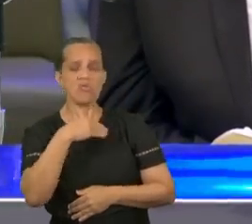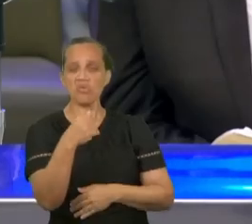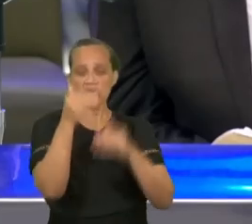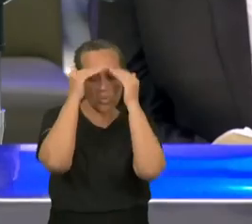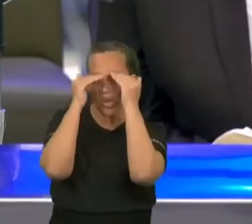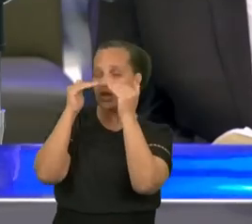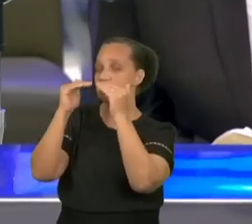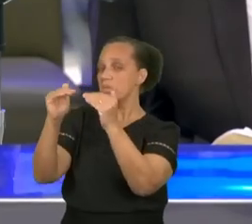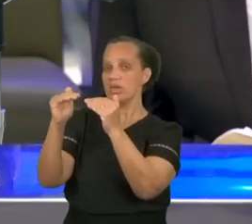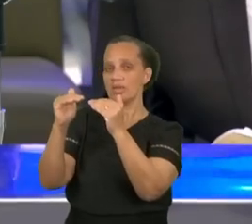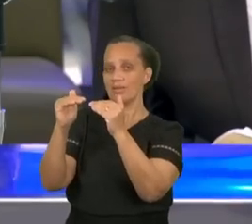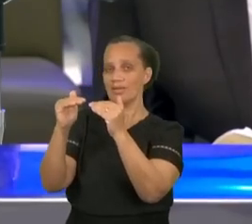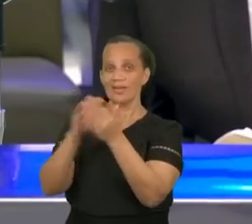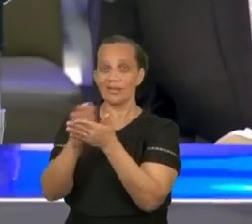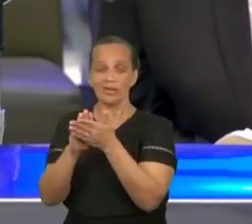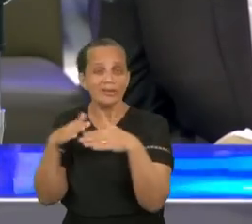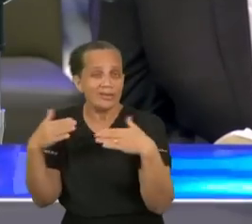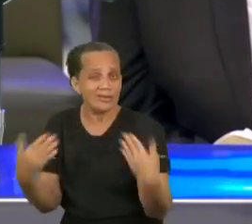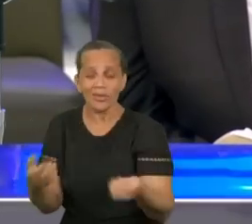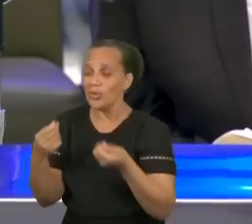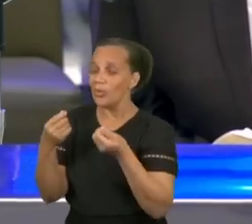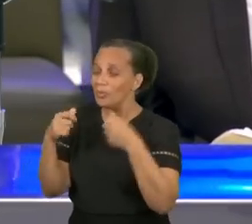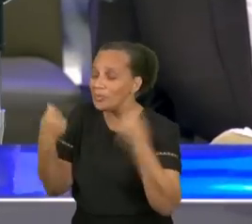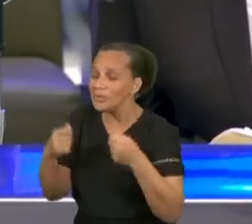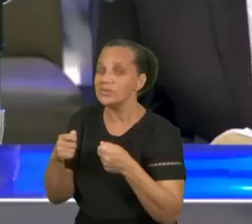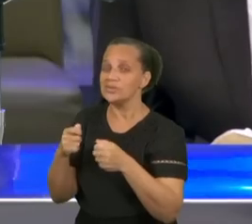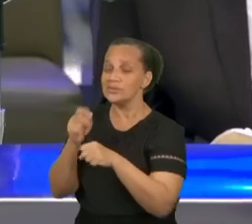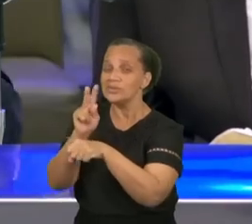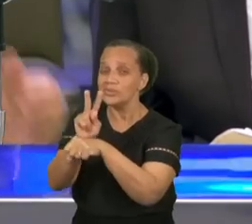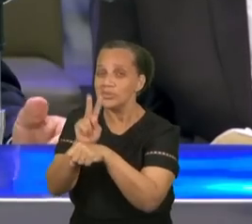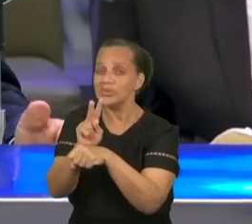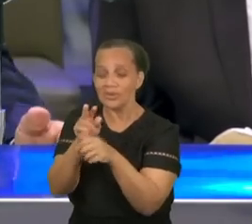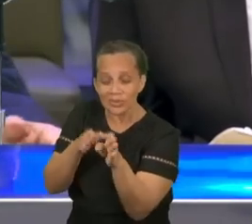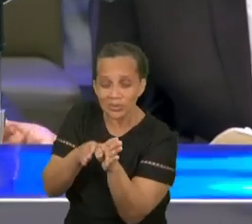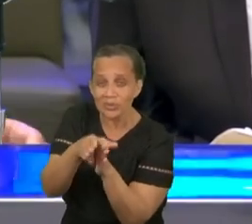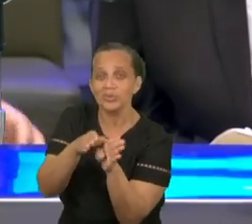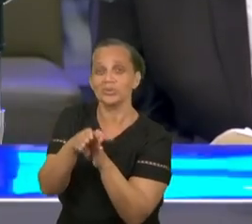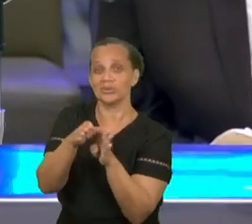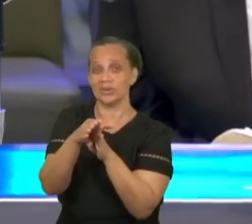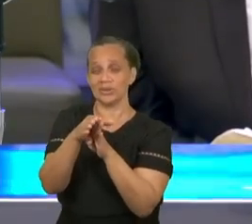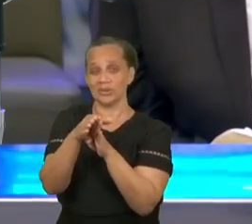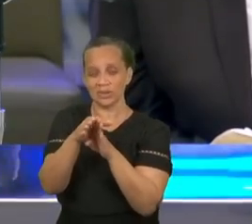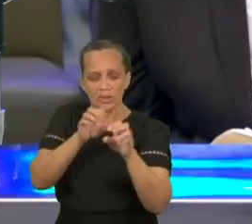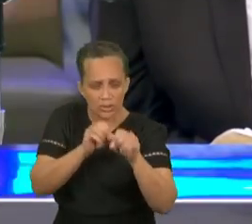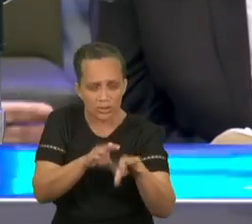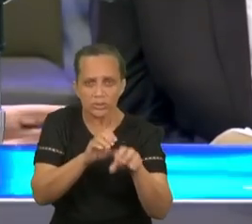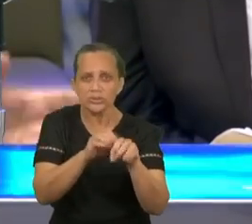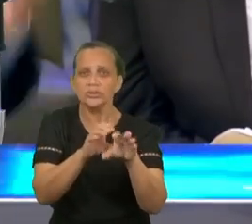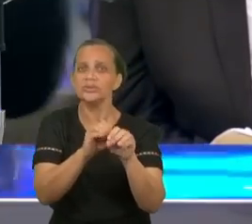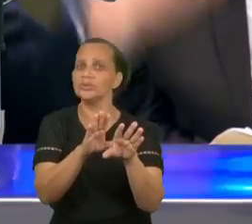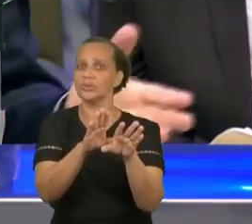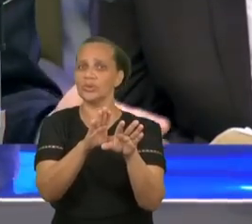cuidou você semeou você aconselhou você orientou os seus criou a vontade